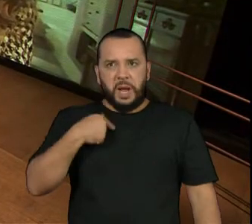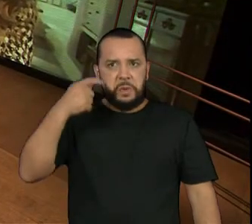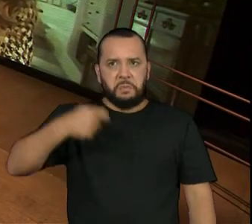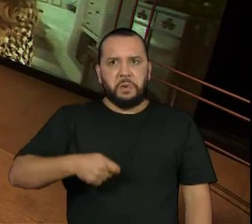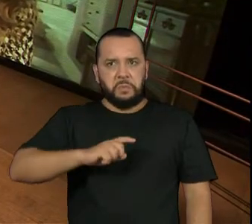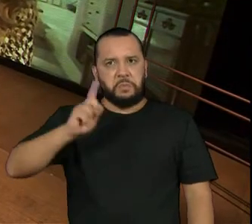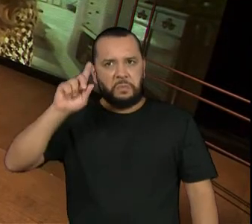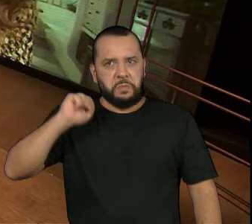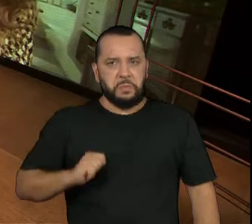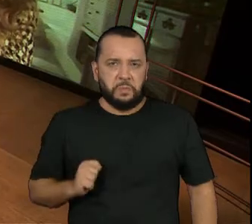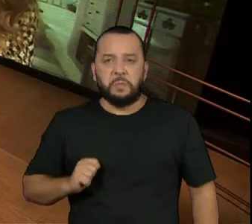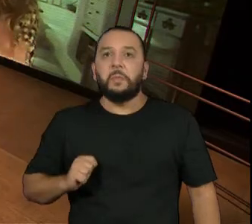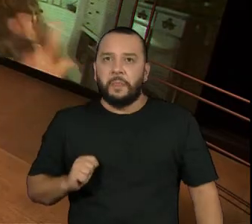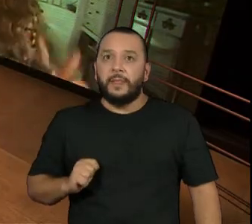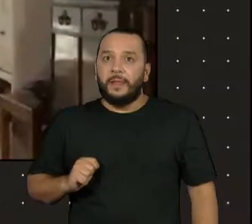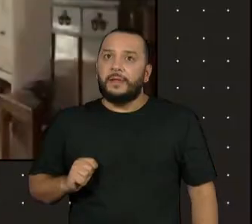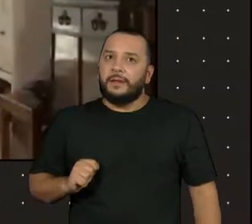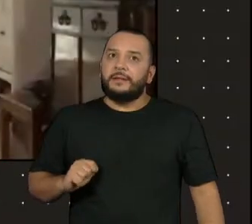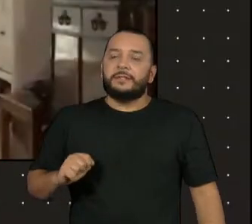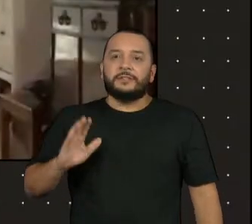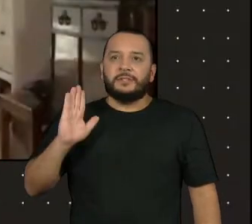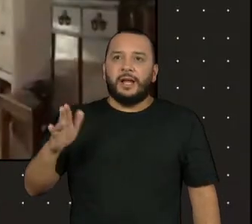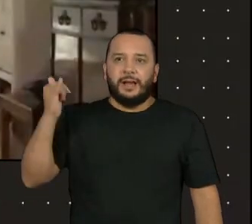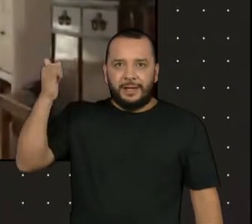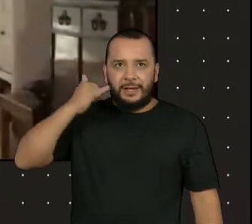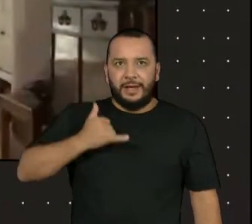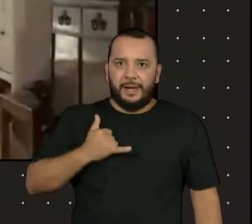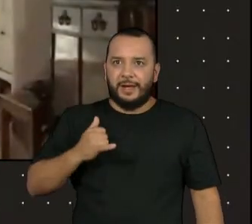E eu recebi um telefonema